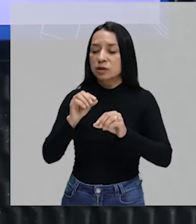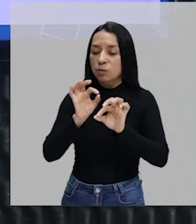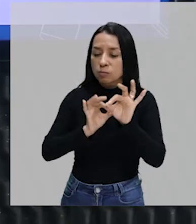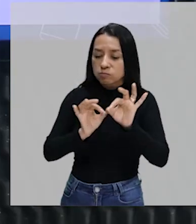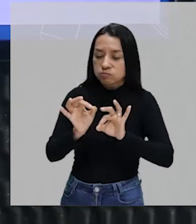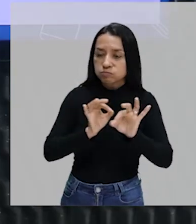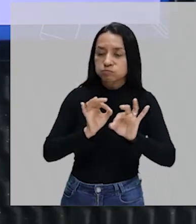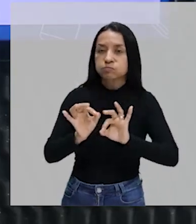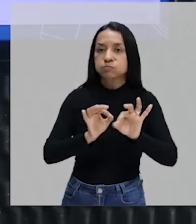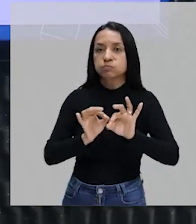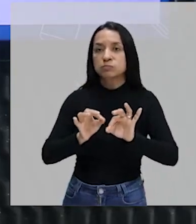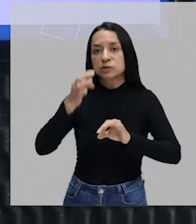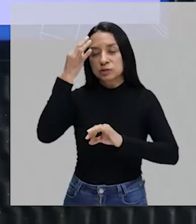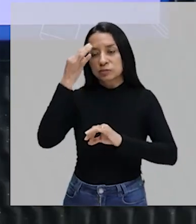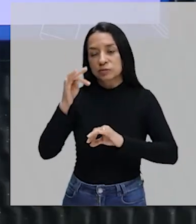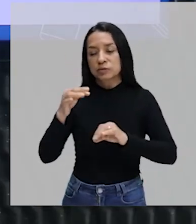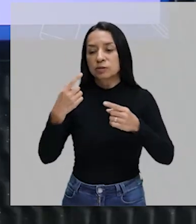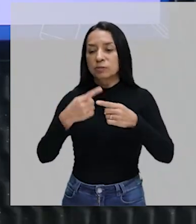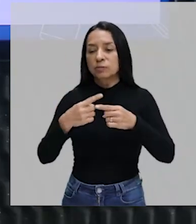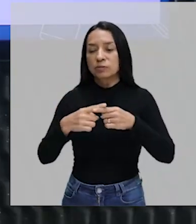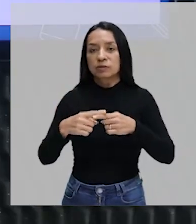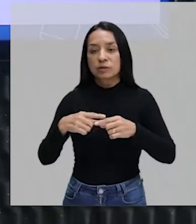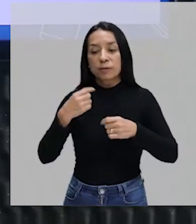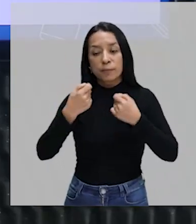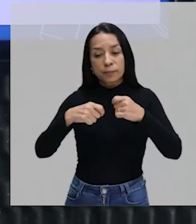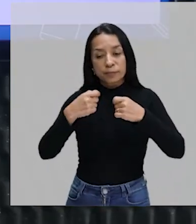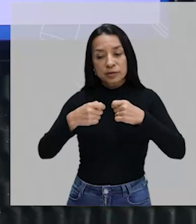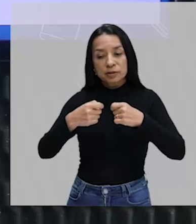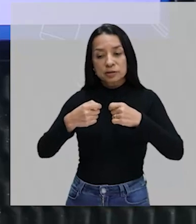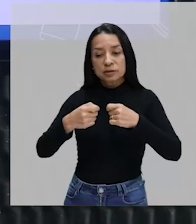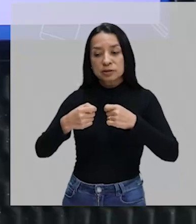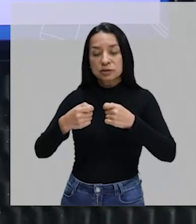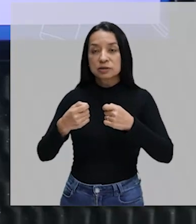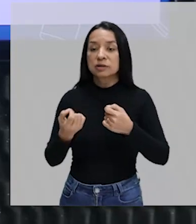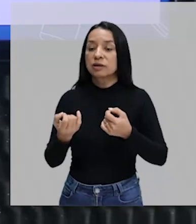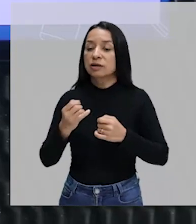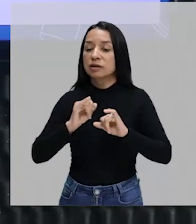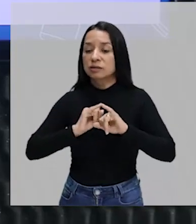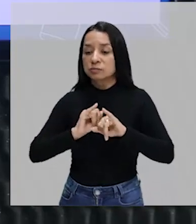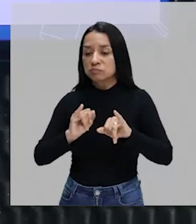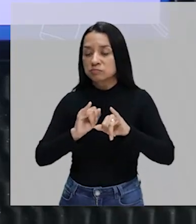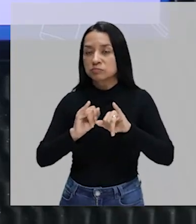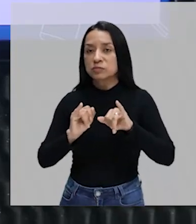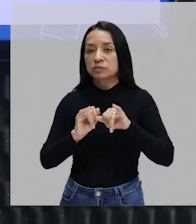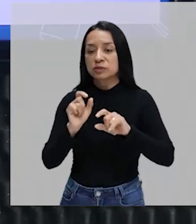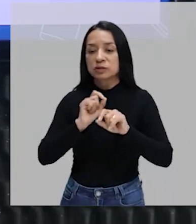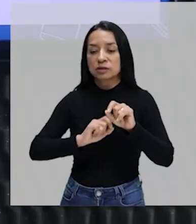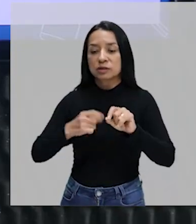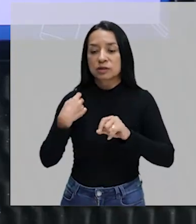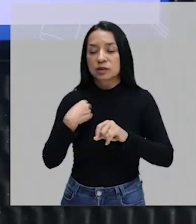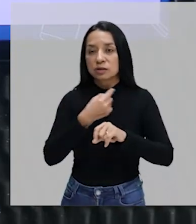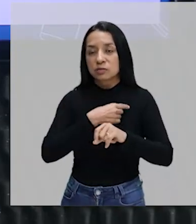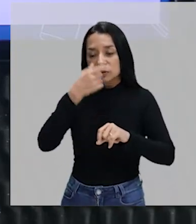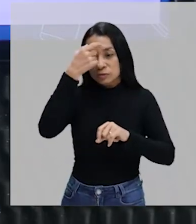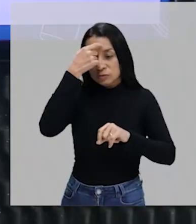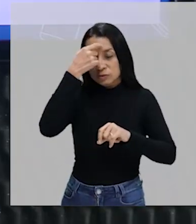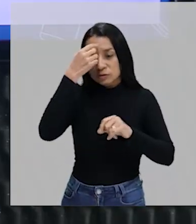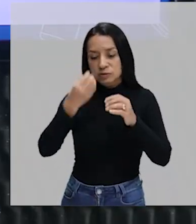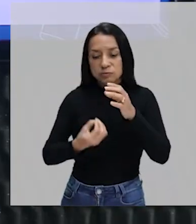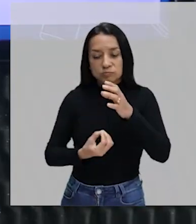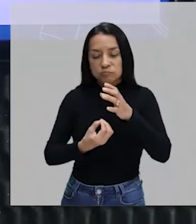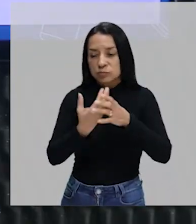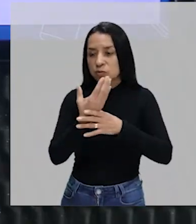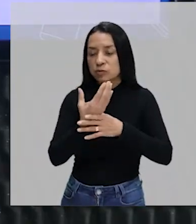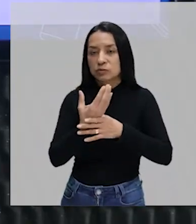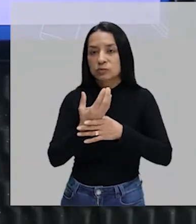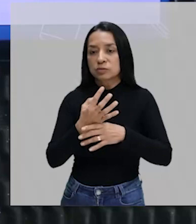precisa dizer para a gente que a nossa consciência ela não nasce com nenhum conhecimento, ela é zerada. E